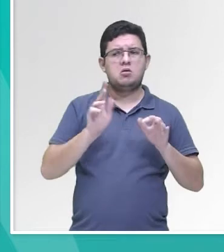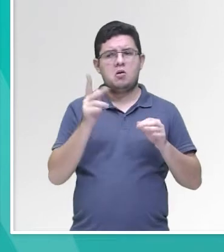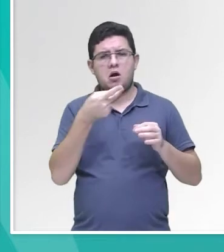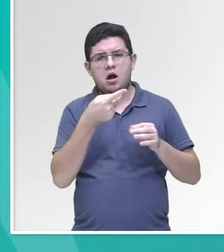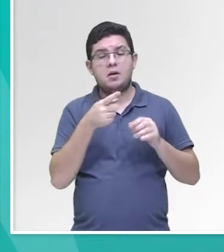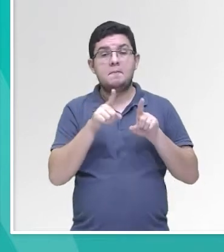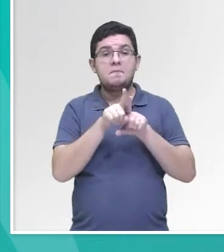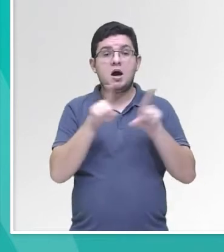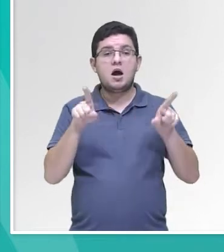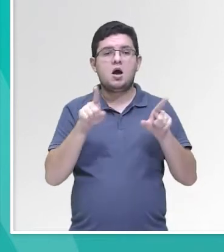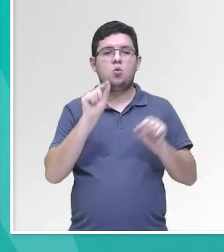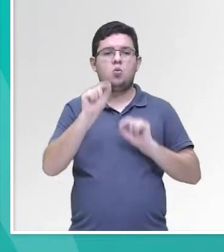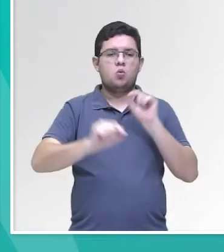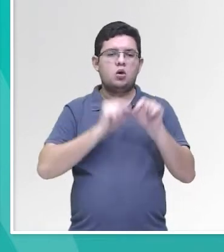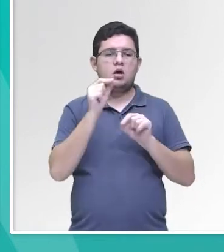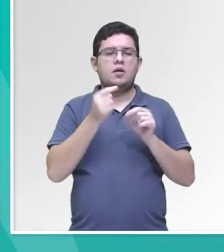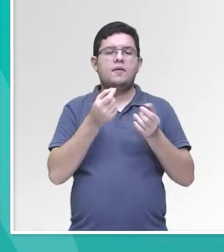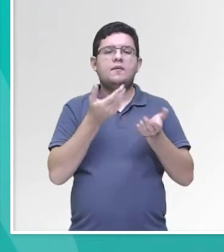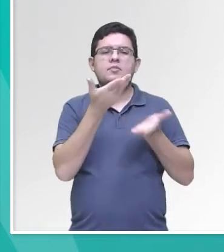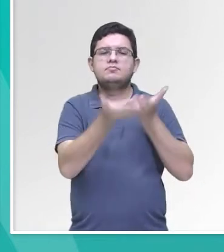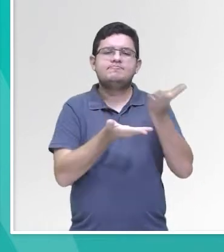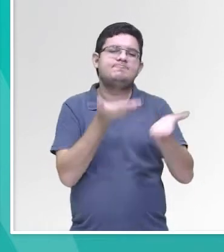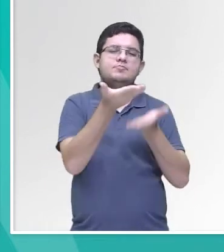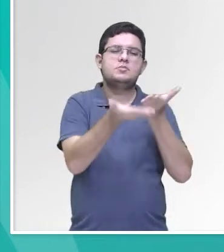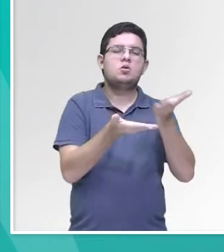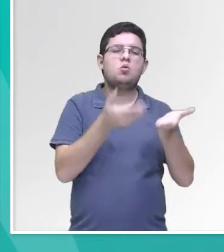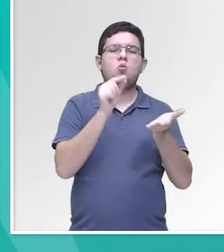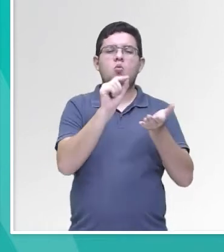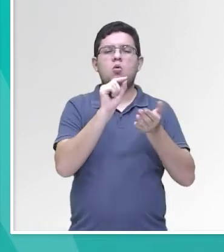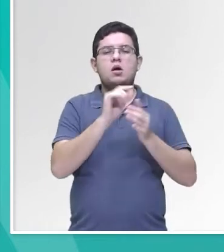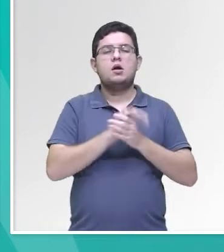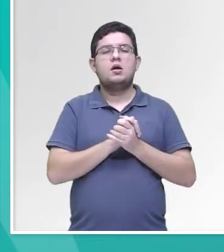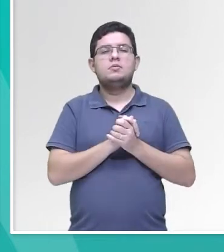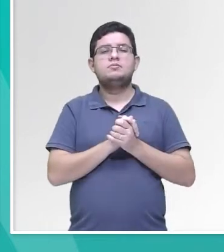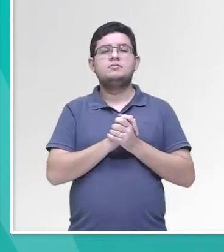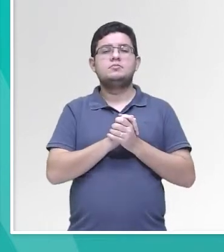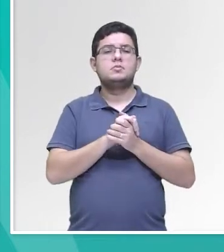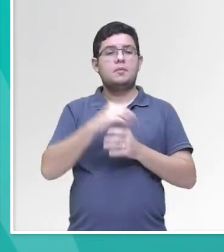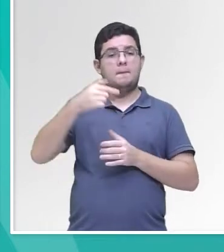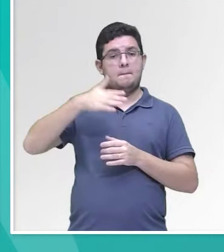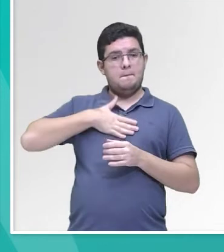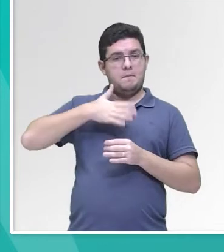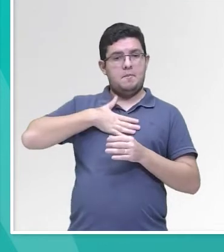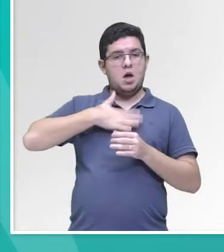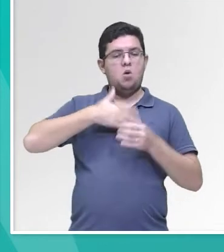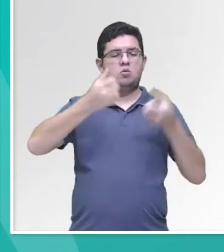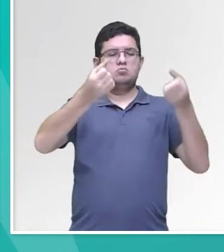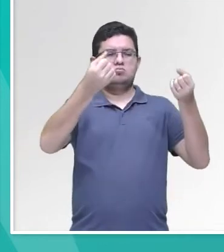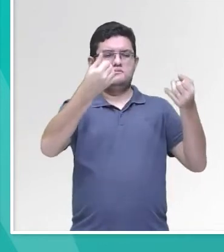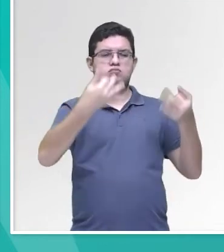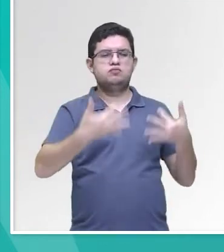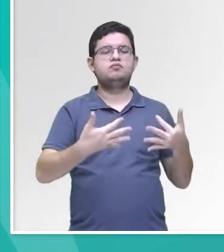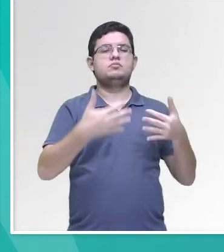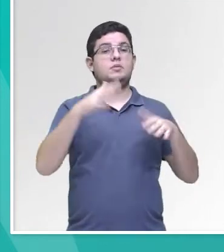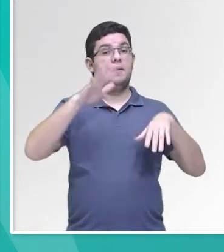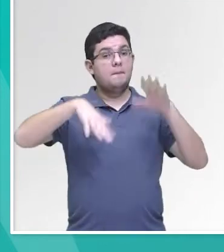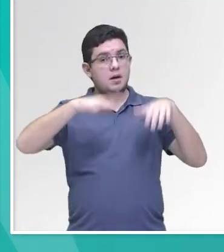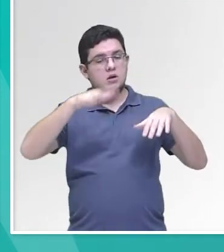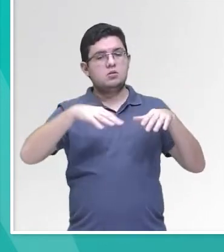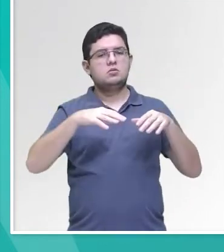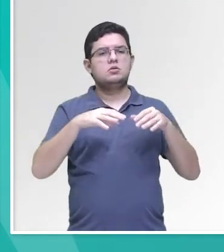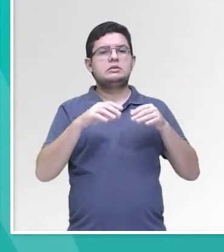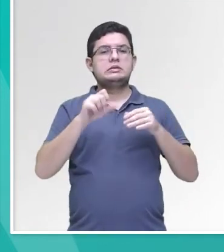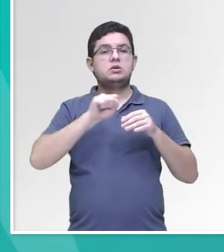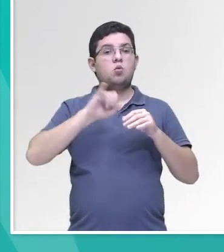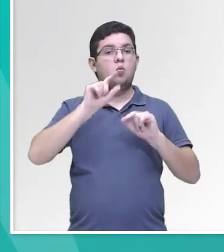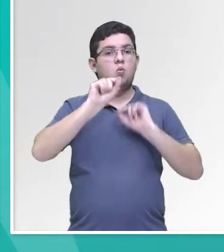não, vai em muito depender da minha argumentação, não é? Desde que eu construa um texto que não